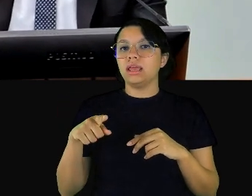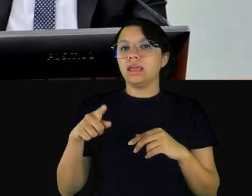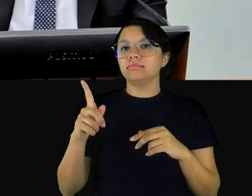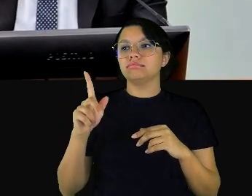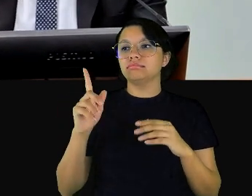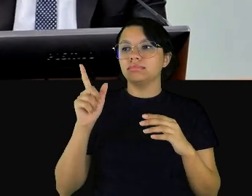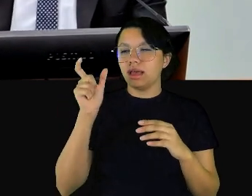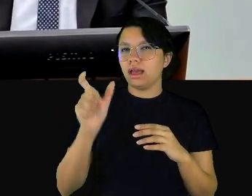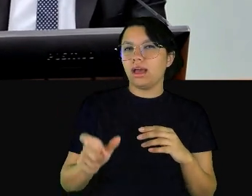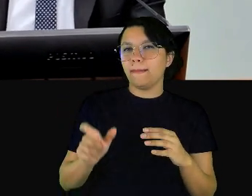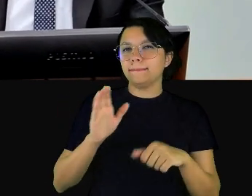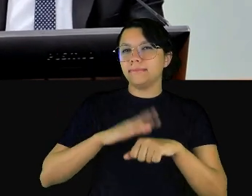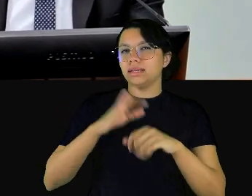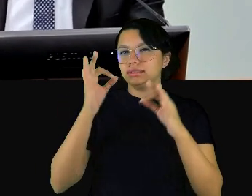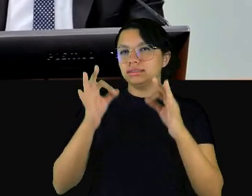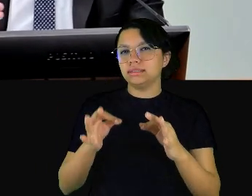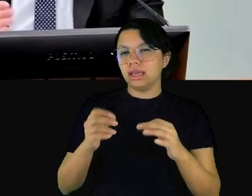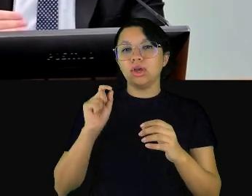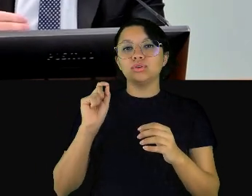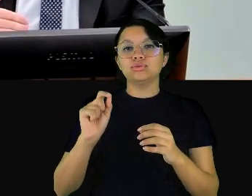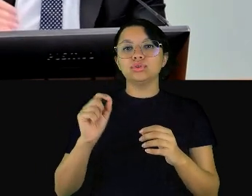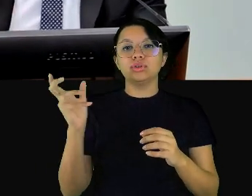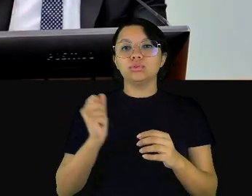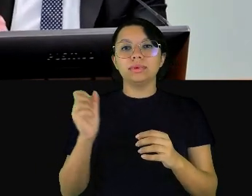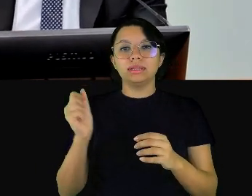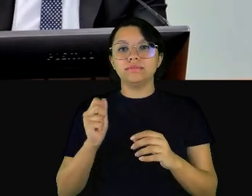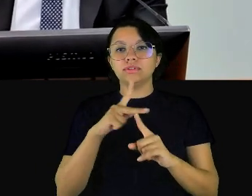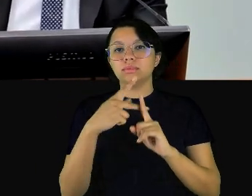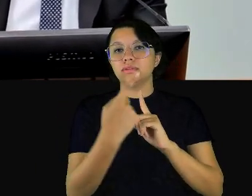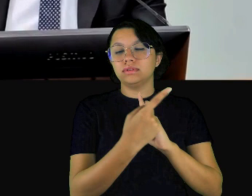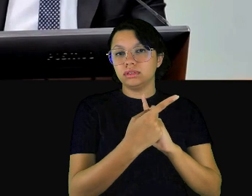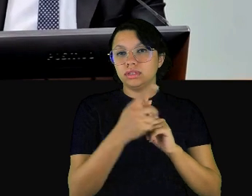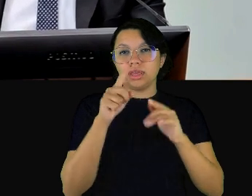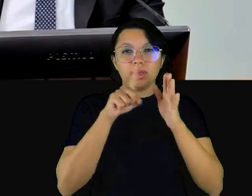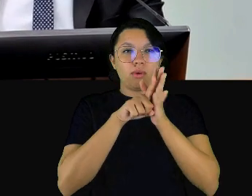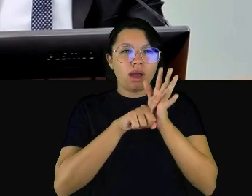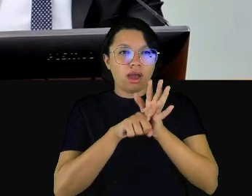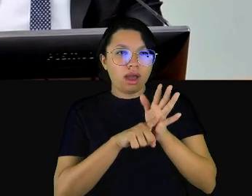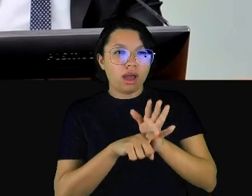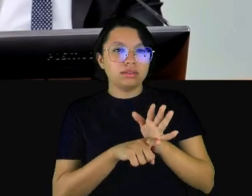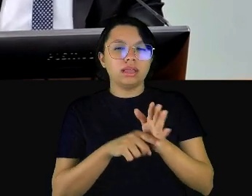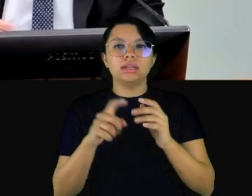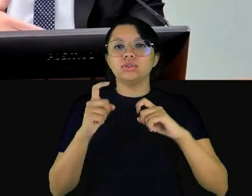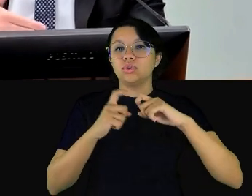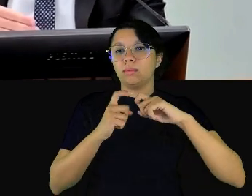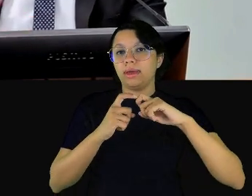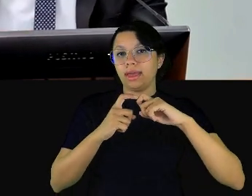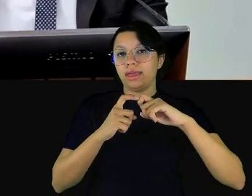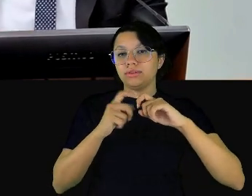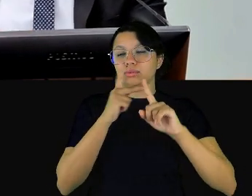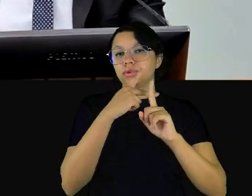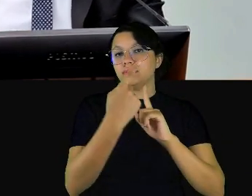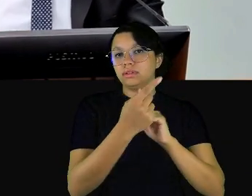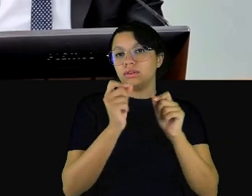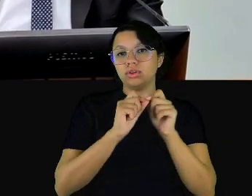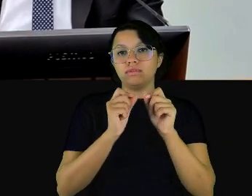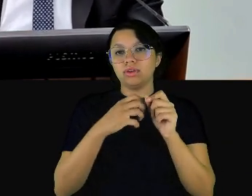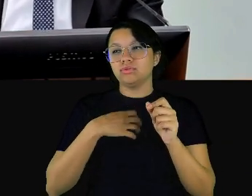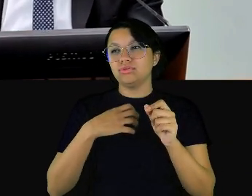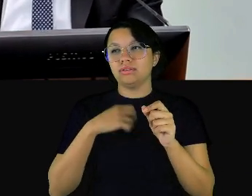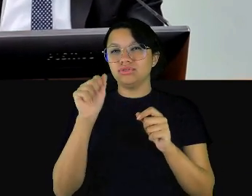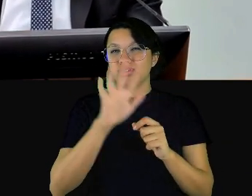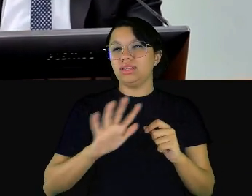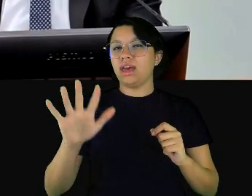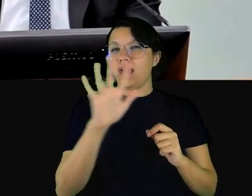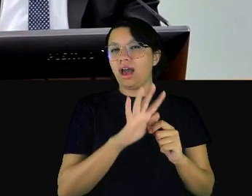mais exato do que o benefício previdenciário, do que a análise do médico previdenciário, que se faz de uma forma